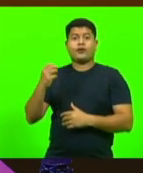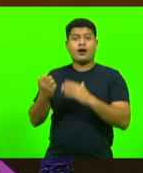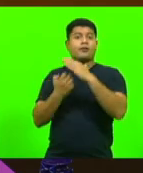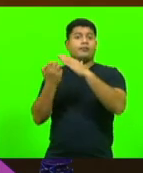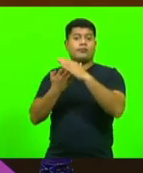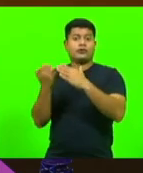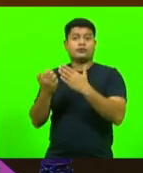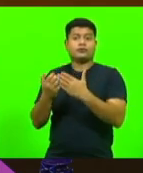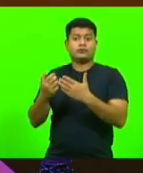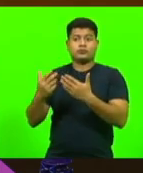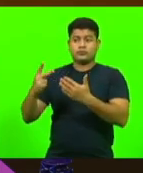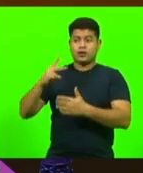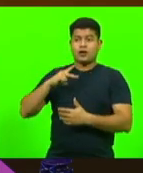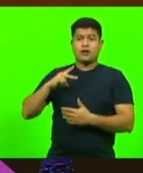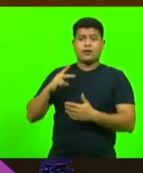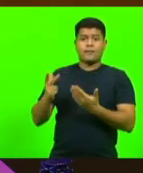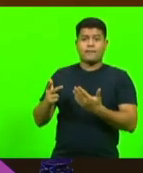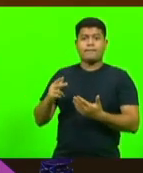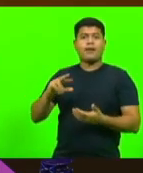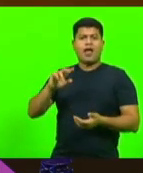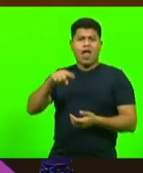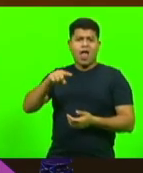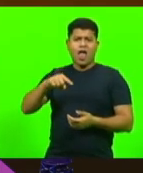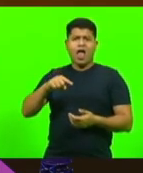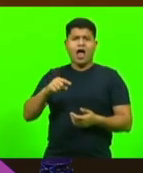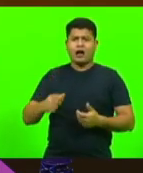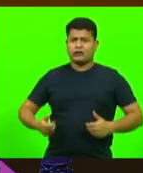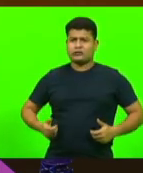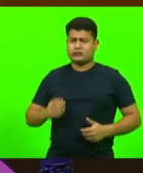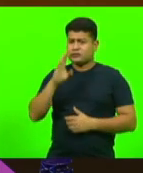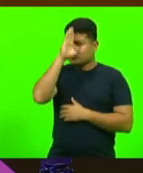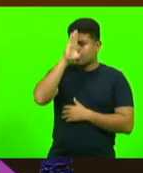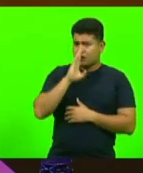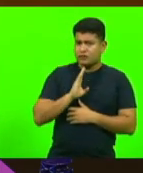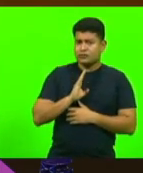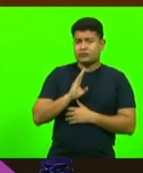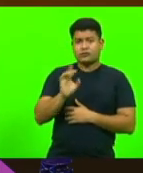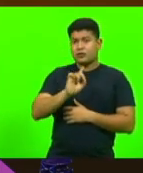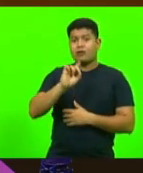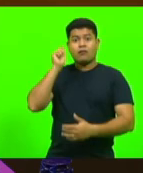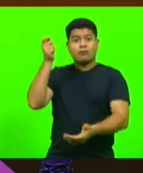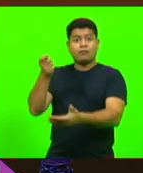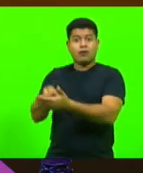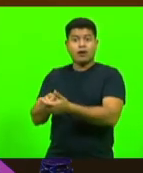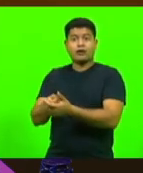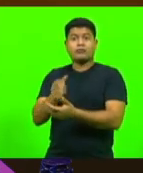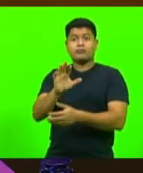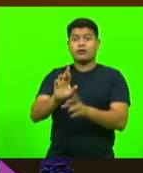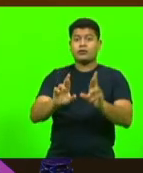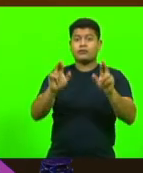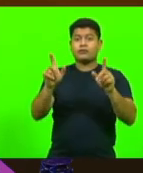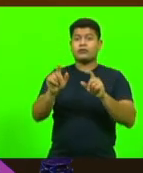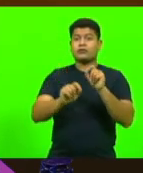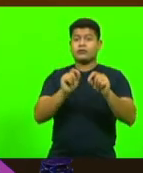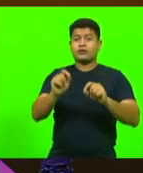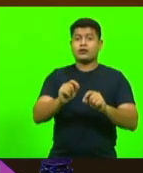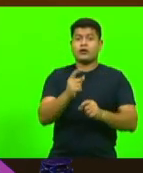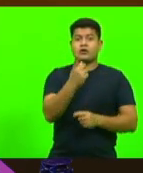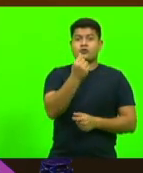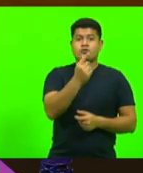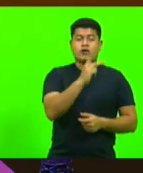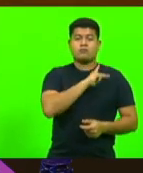Isso significa que não vai custar de graça o estado vai pagar a diferença que nós somos falando aqui é o repasse do dinheiro